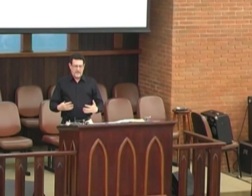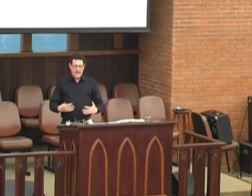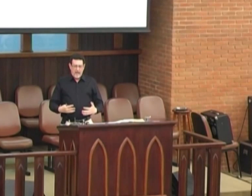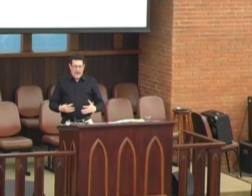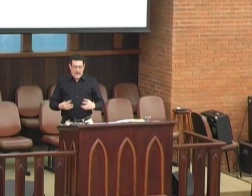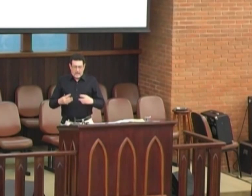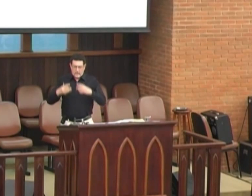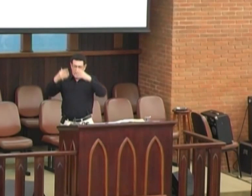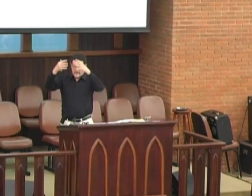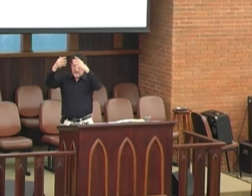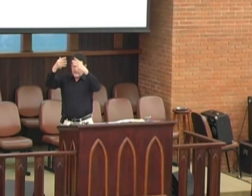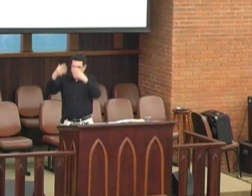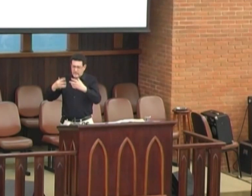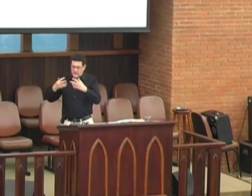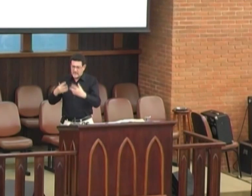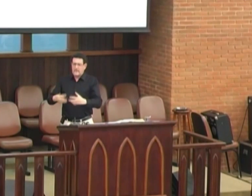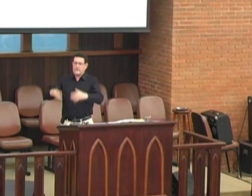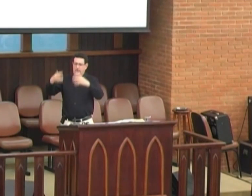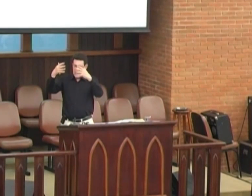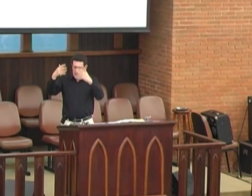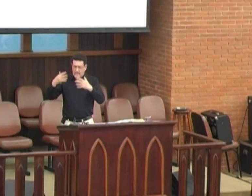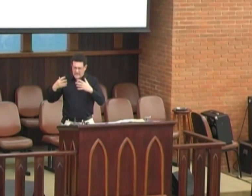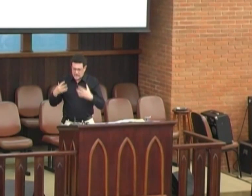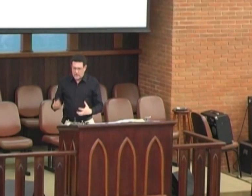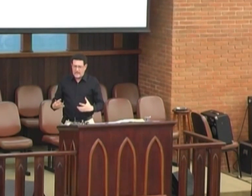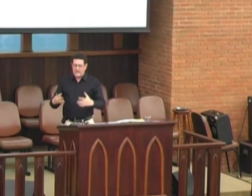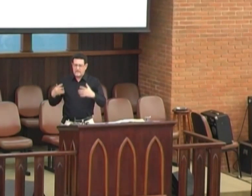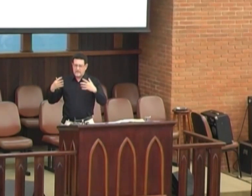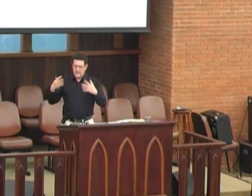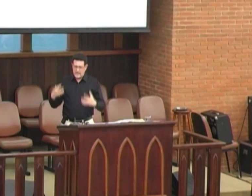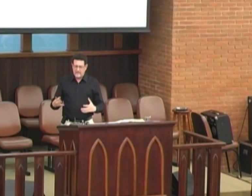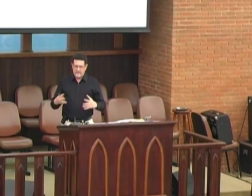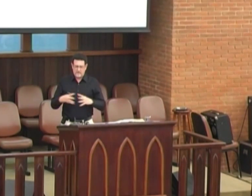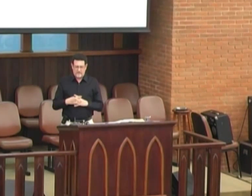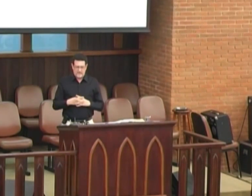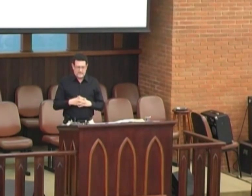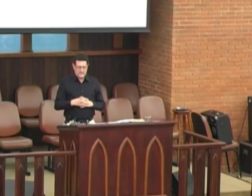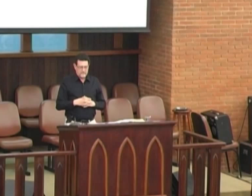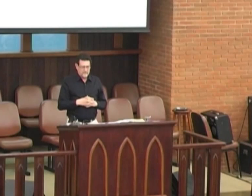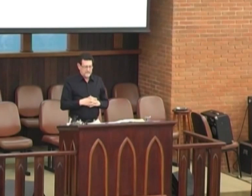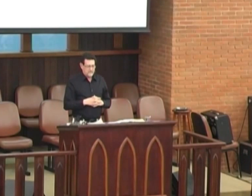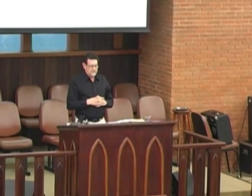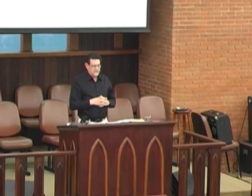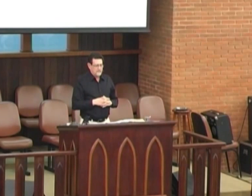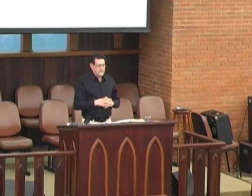pessoa. O Deus Espírito Santo não é uma pessoa, é uma pessoa.